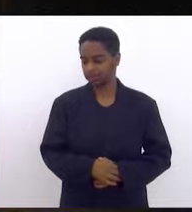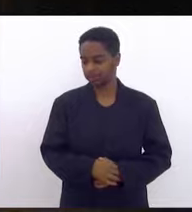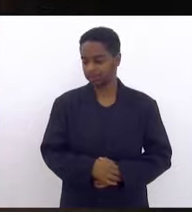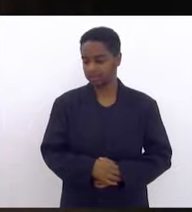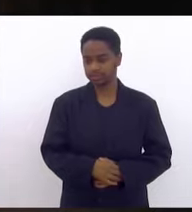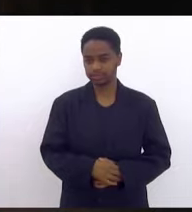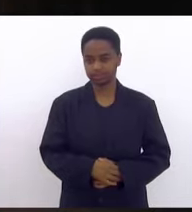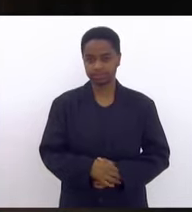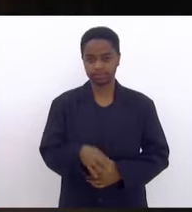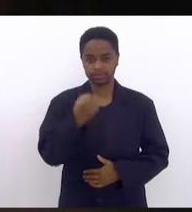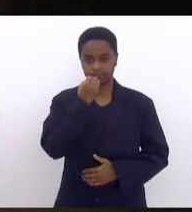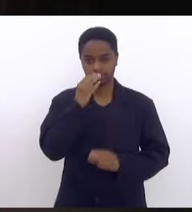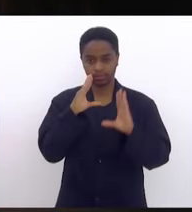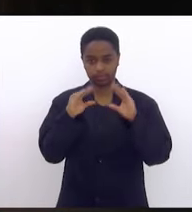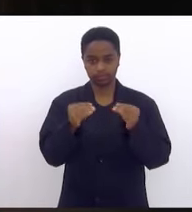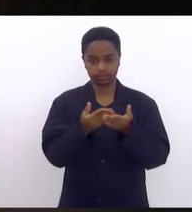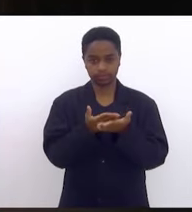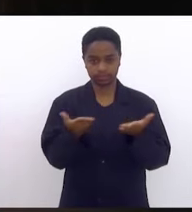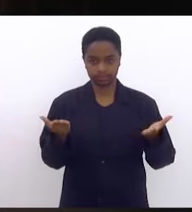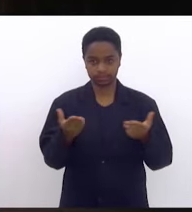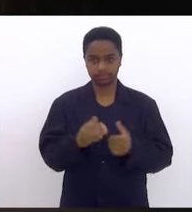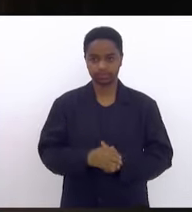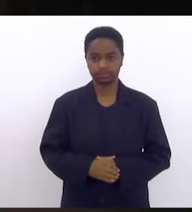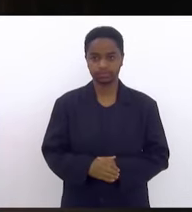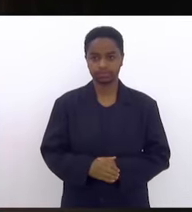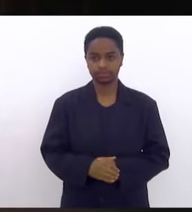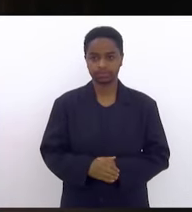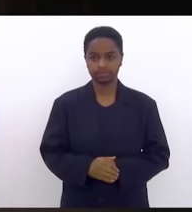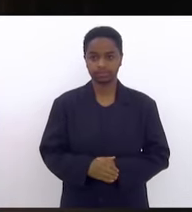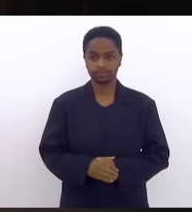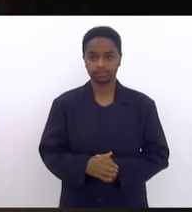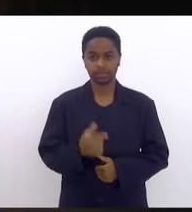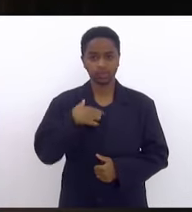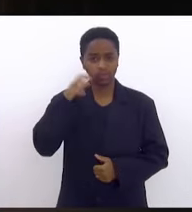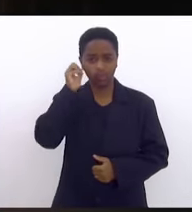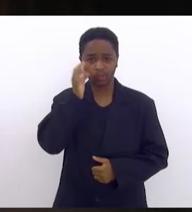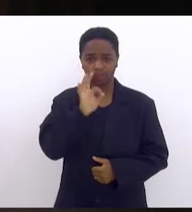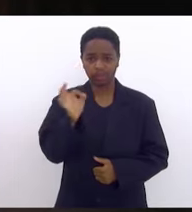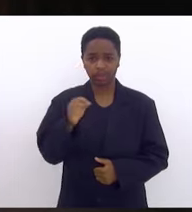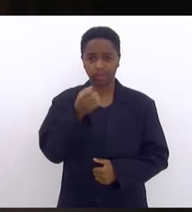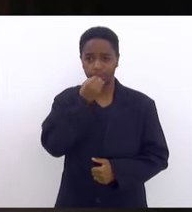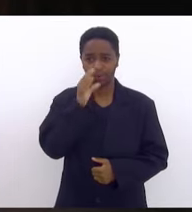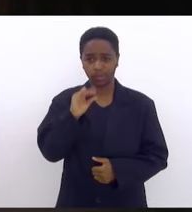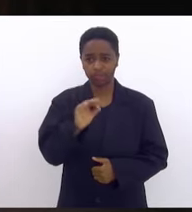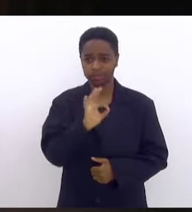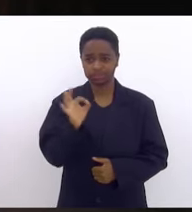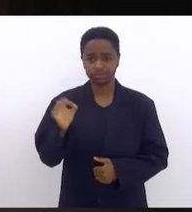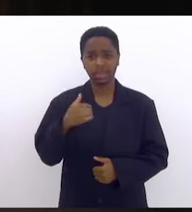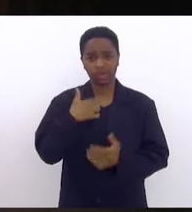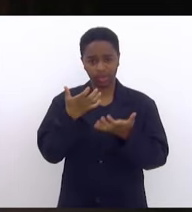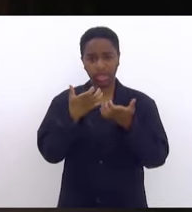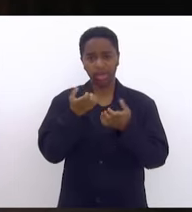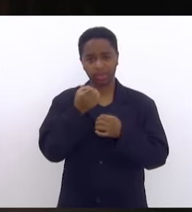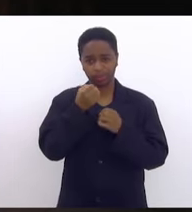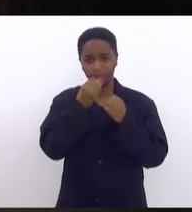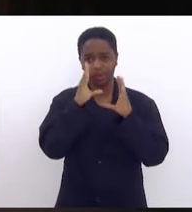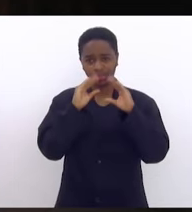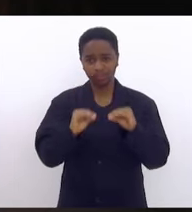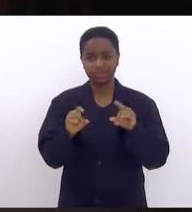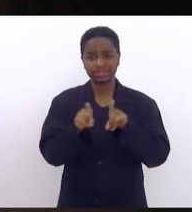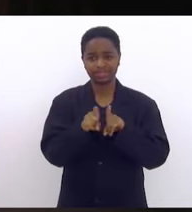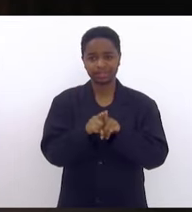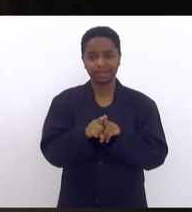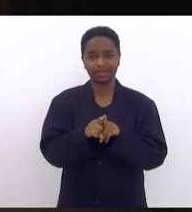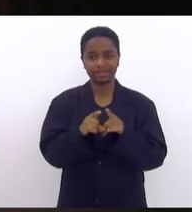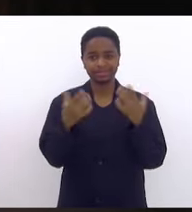Boa noite a todos. Boa noite. Não escutei boa noite, não, hein? Igual do Edu, não. Eu quero um boa noite também